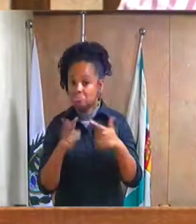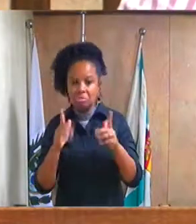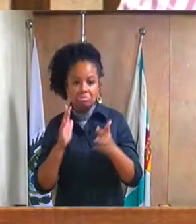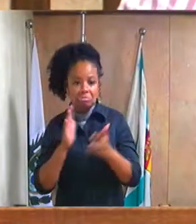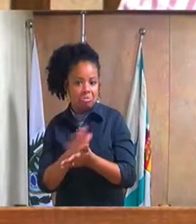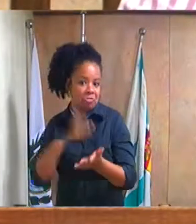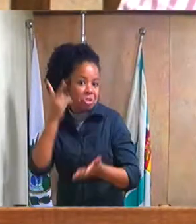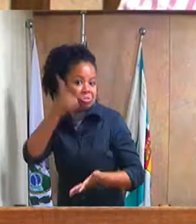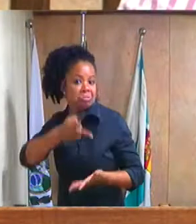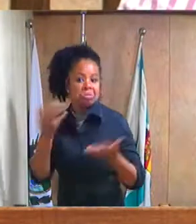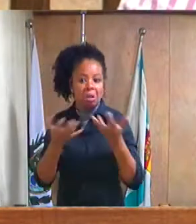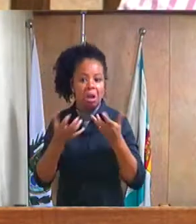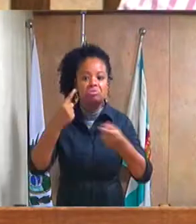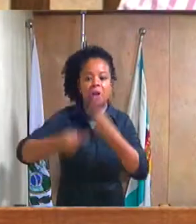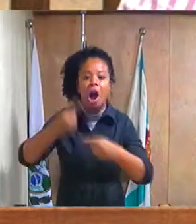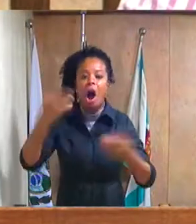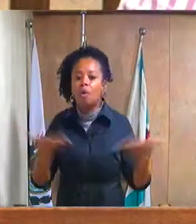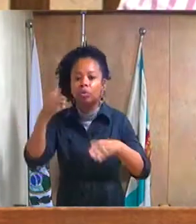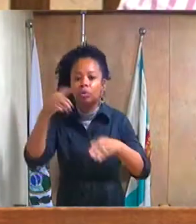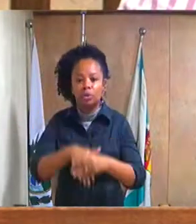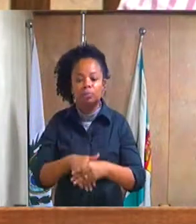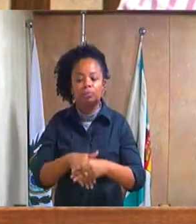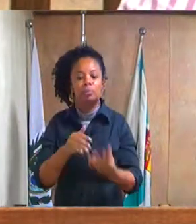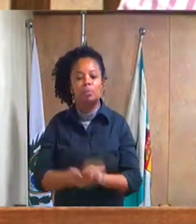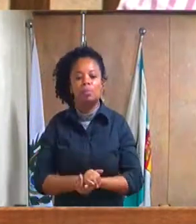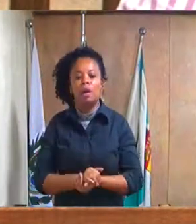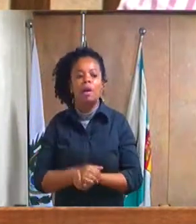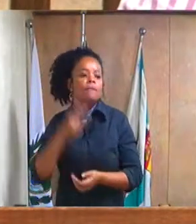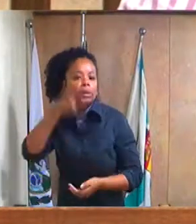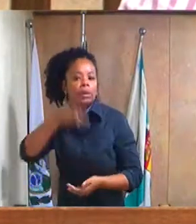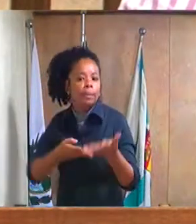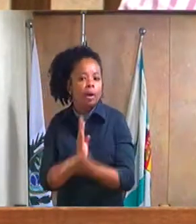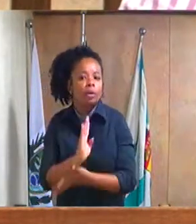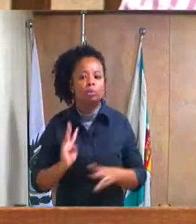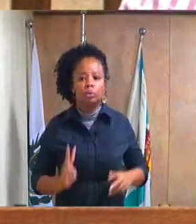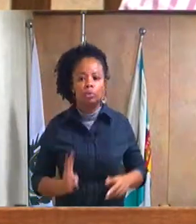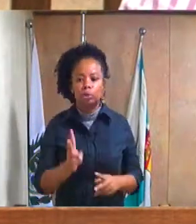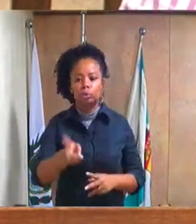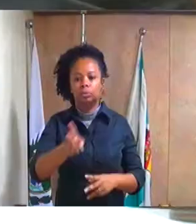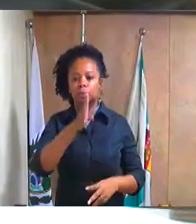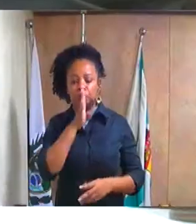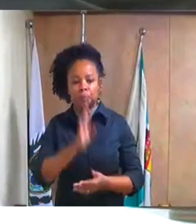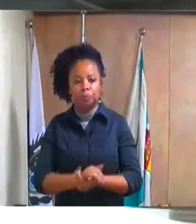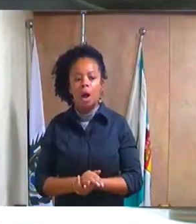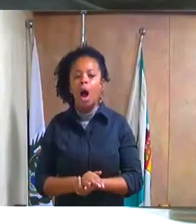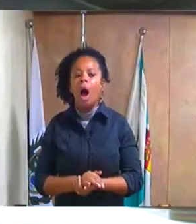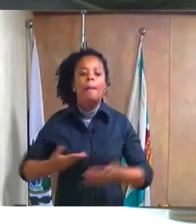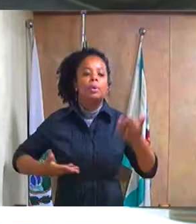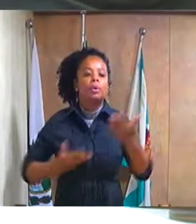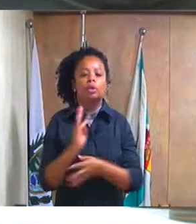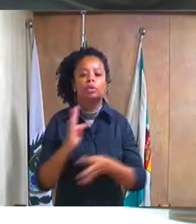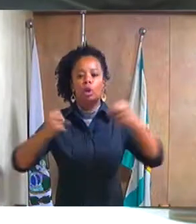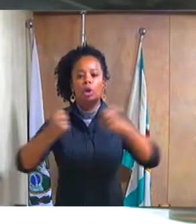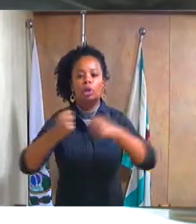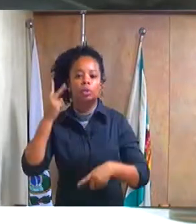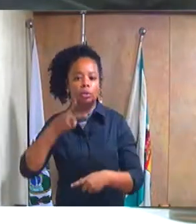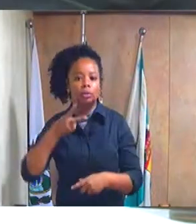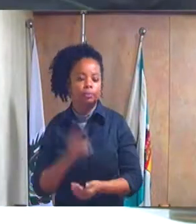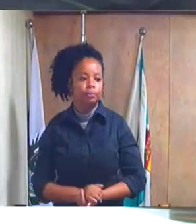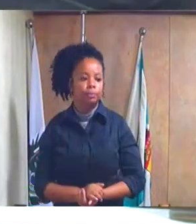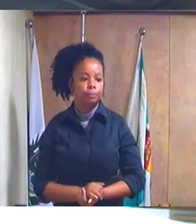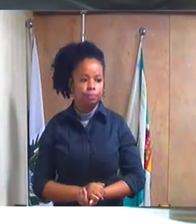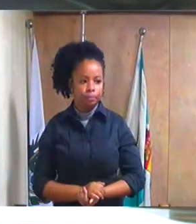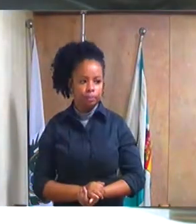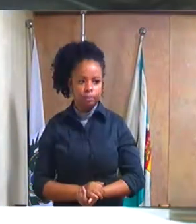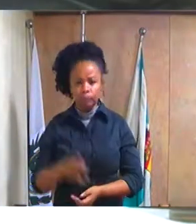discutir a matéria, a matéria encontra-se em votação. Vereadores que aprovam, permaneçam como estão. Aprovado por unanimidade. Sr.